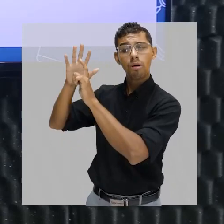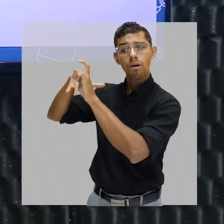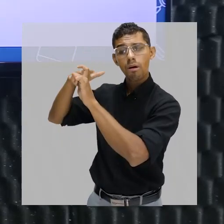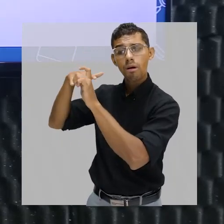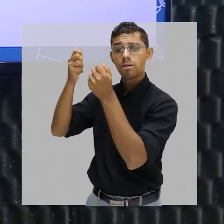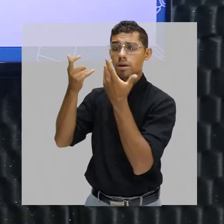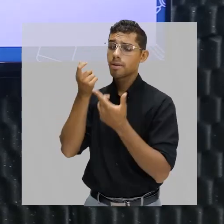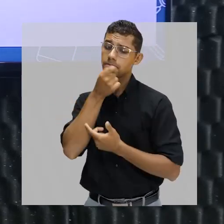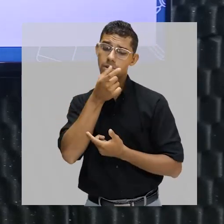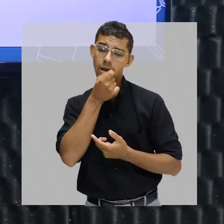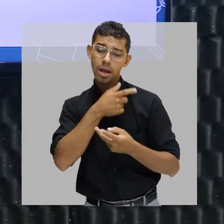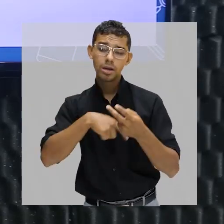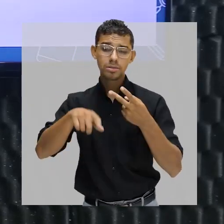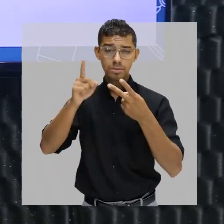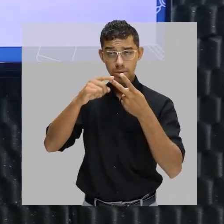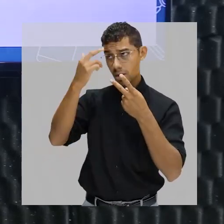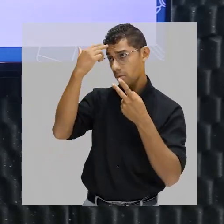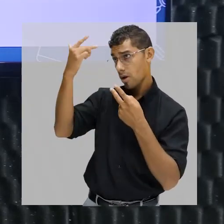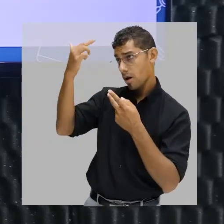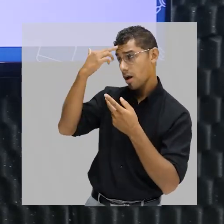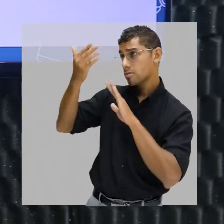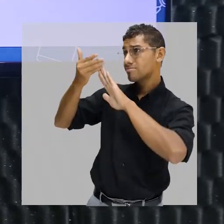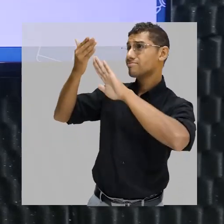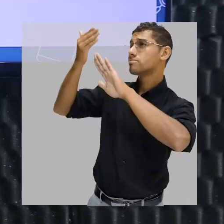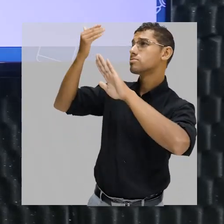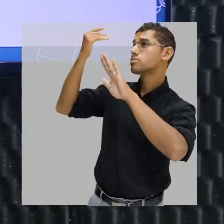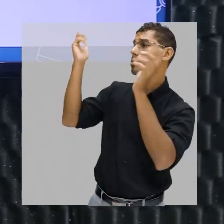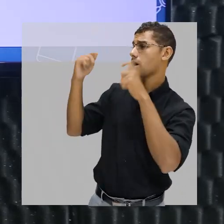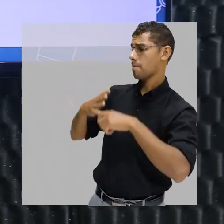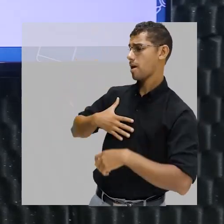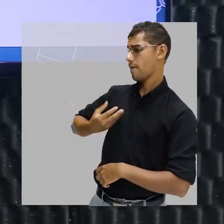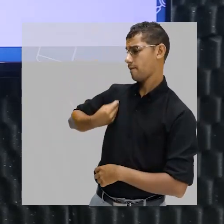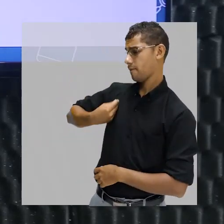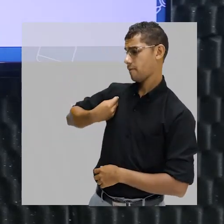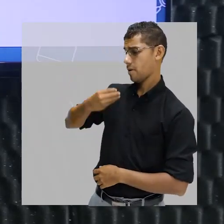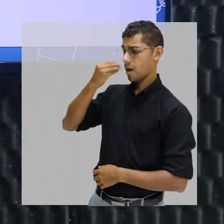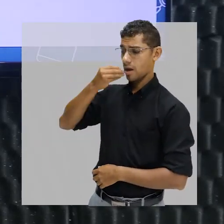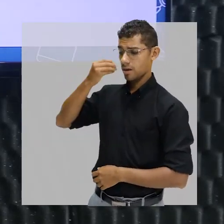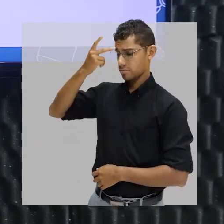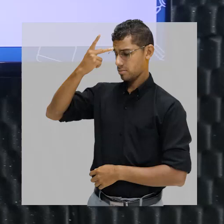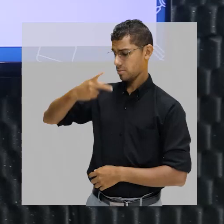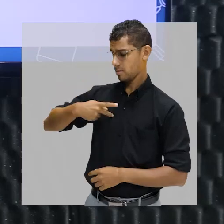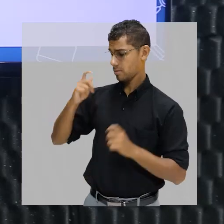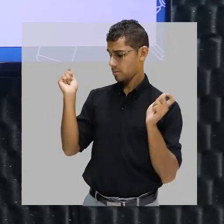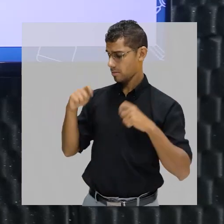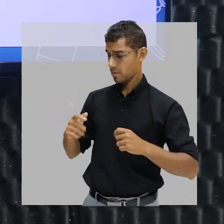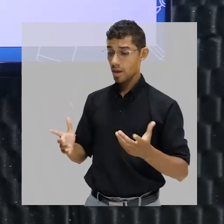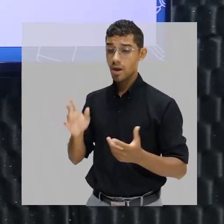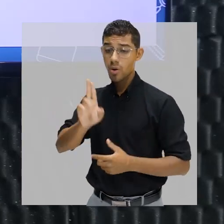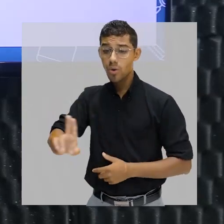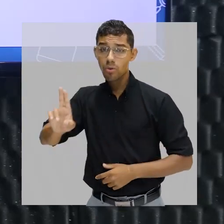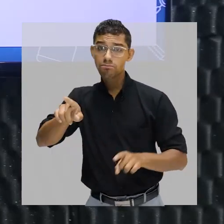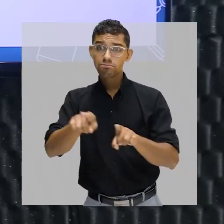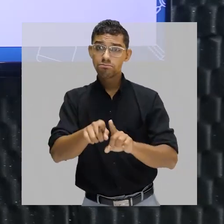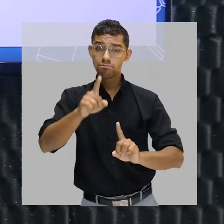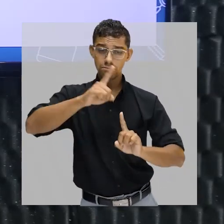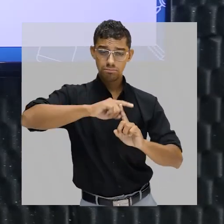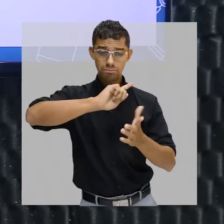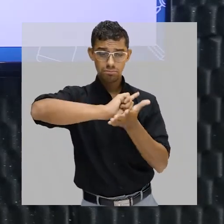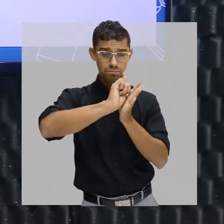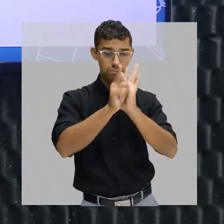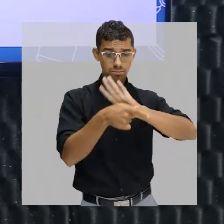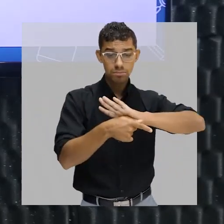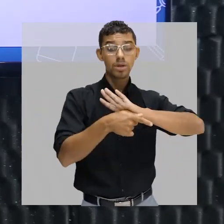piada, uma fábula, uma história que se passou na minha vida. Então, eu estou contando, então, eu estou usando um gênero. E, claro,